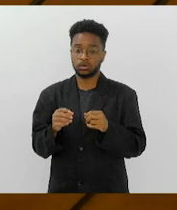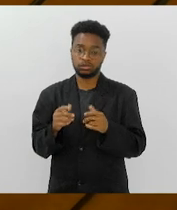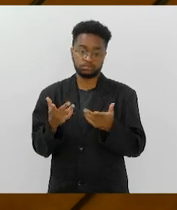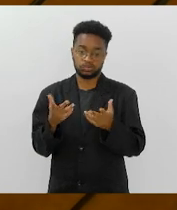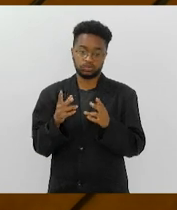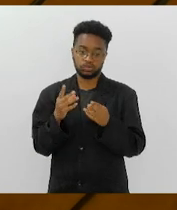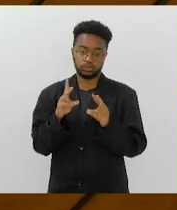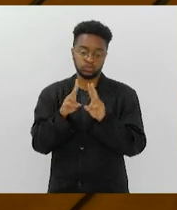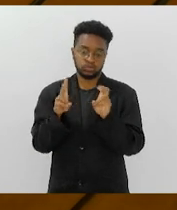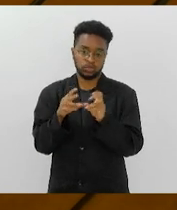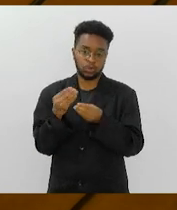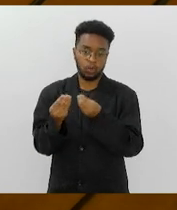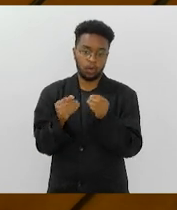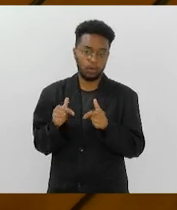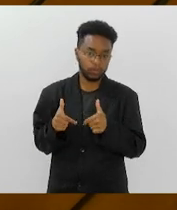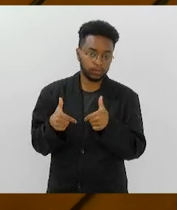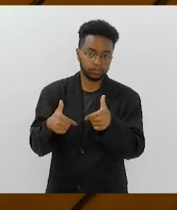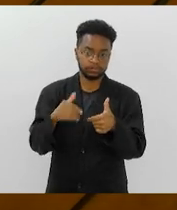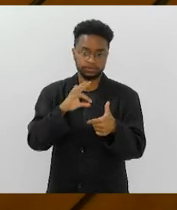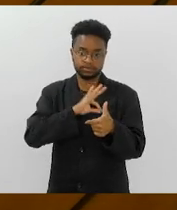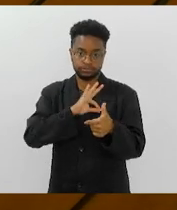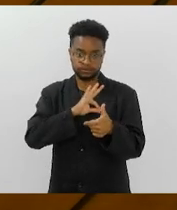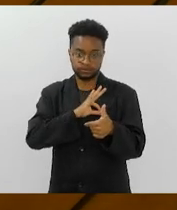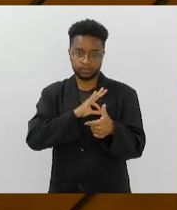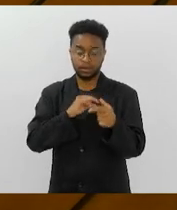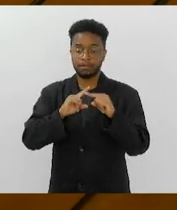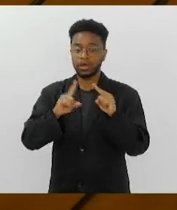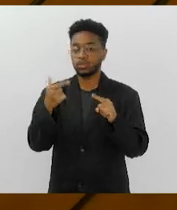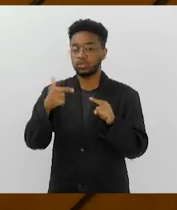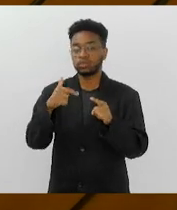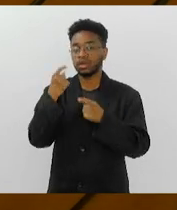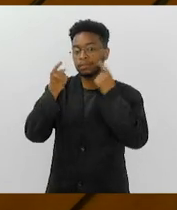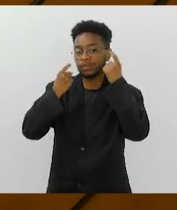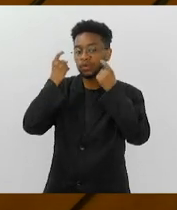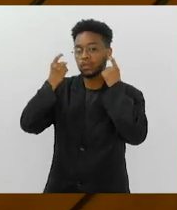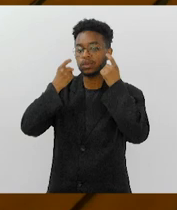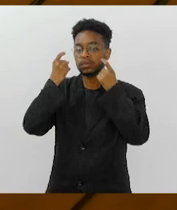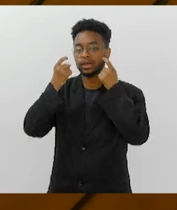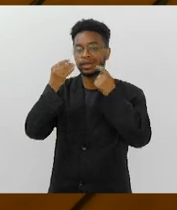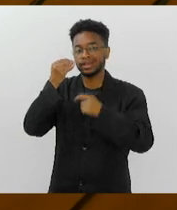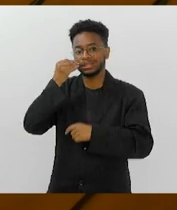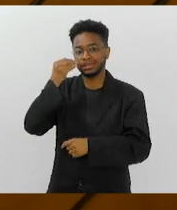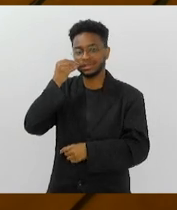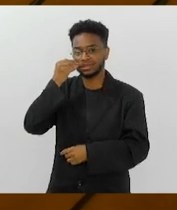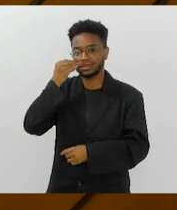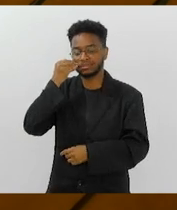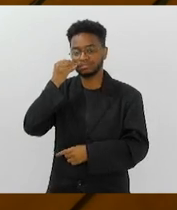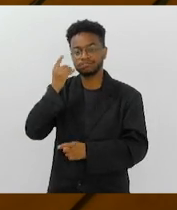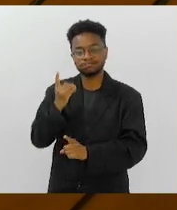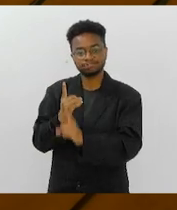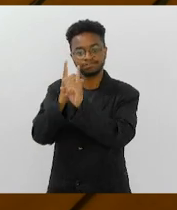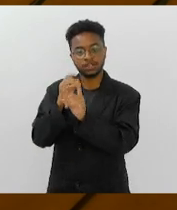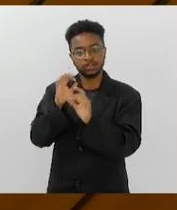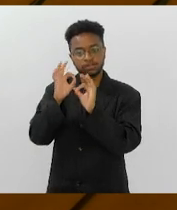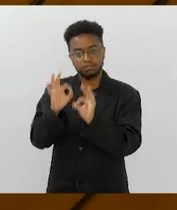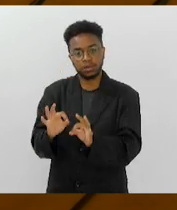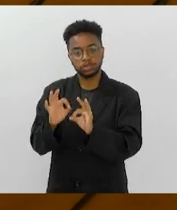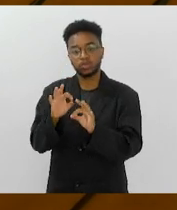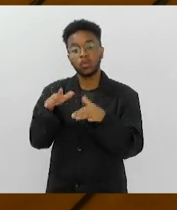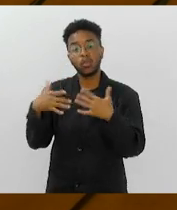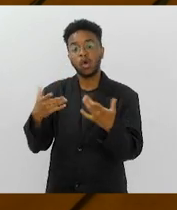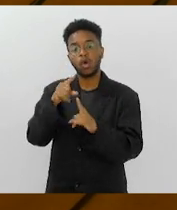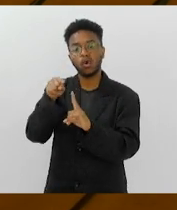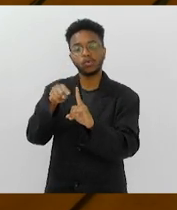operações ou ocorrências policiais sem uma preocupação de tentar alcançar realmente o objetivo dos alunos.